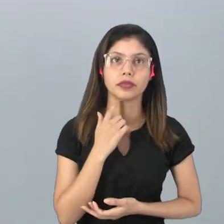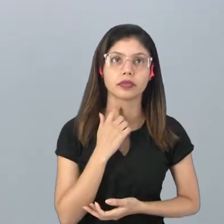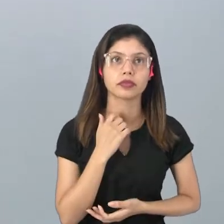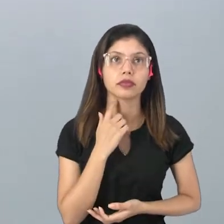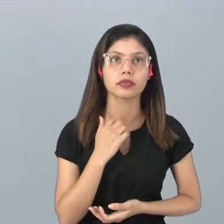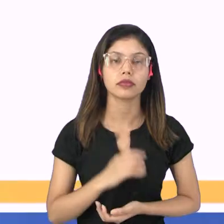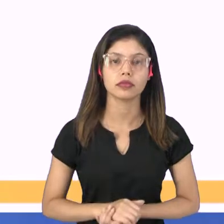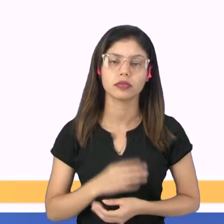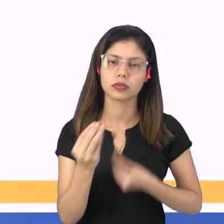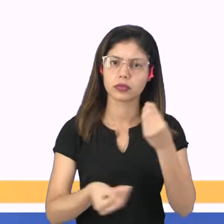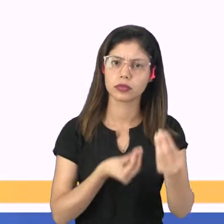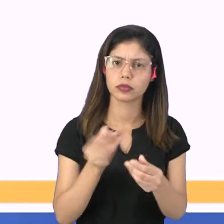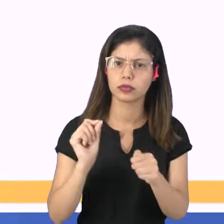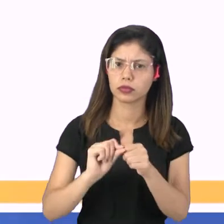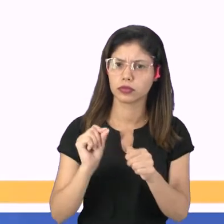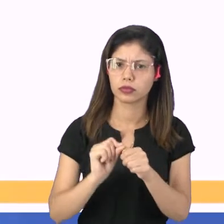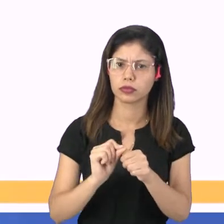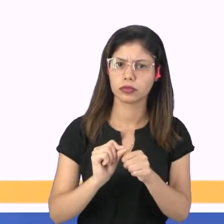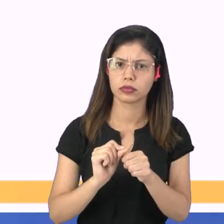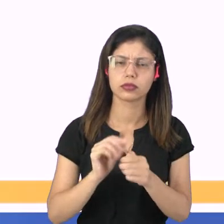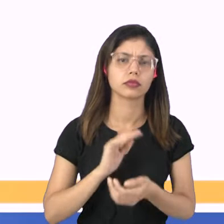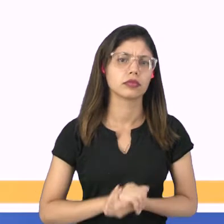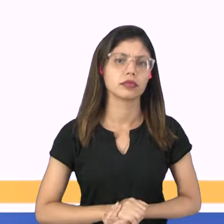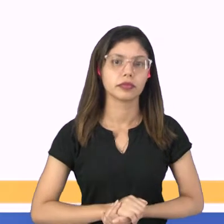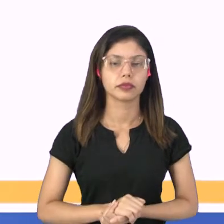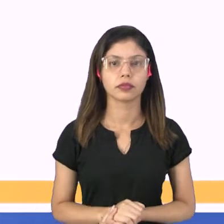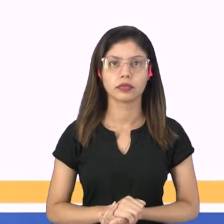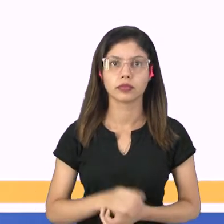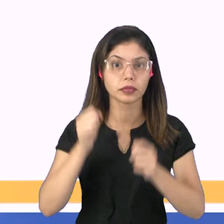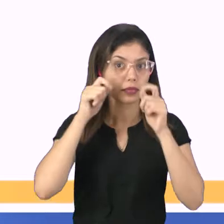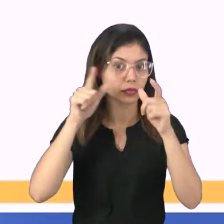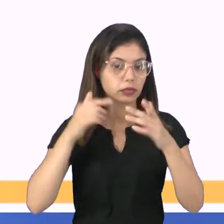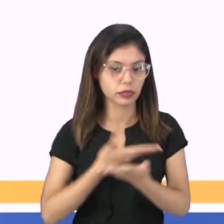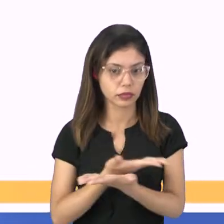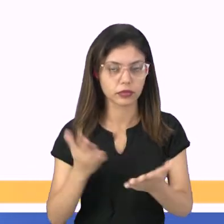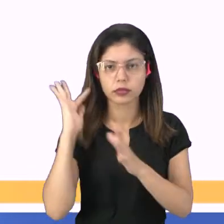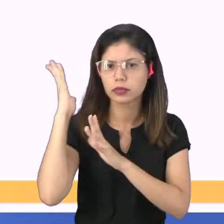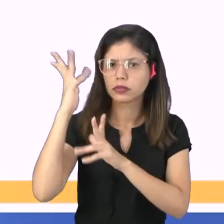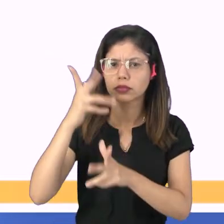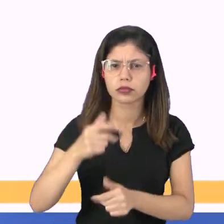também, tá? Então, olha só. Como fazer uma biografia? Vamos